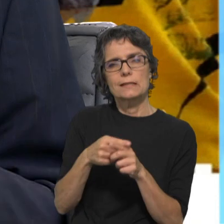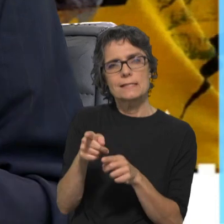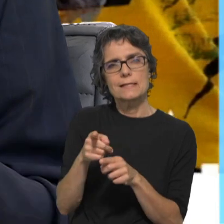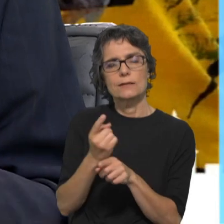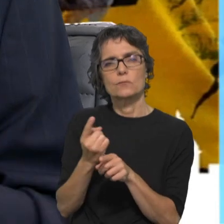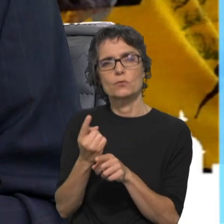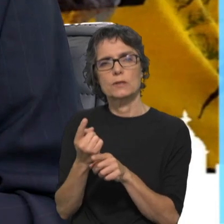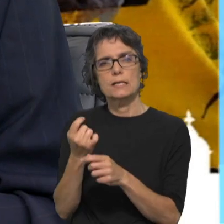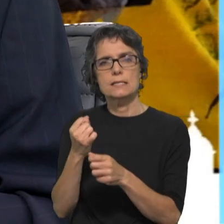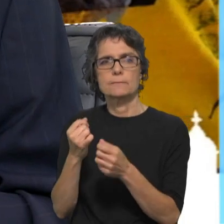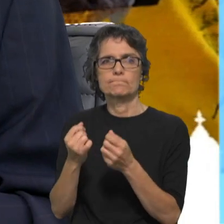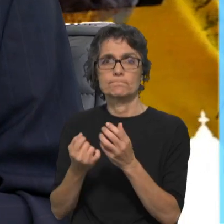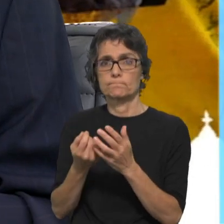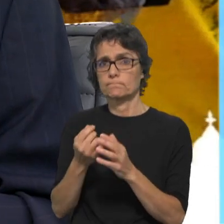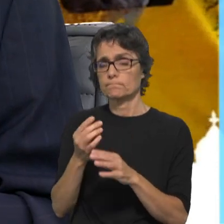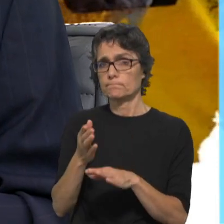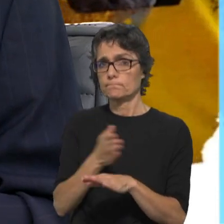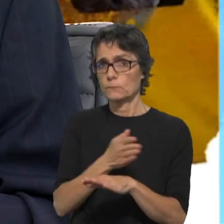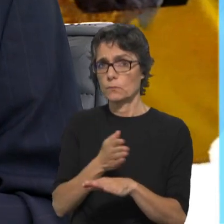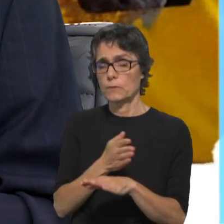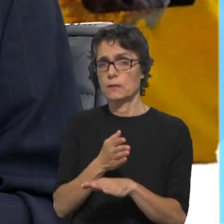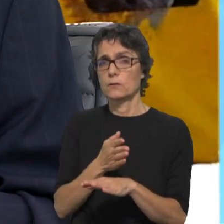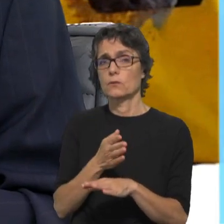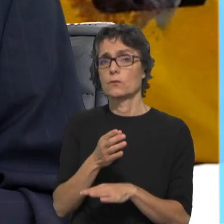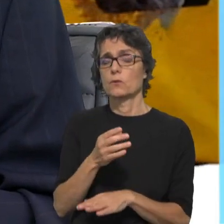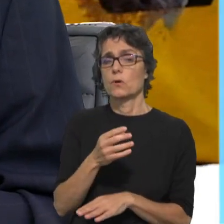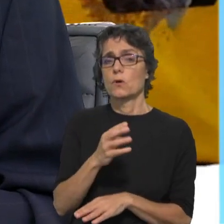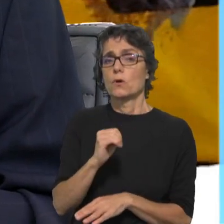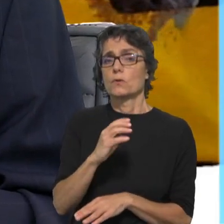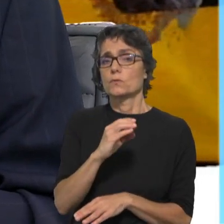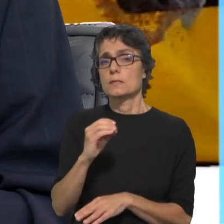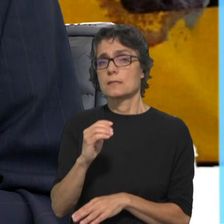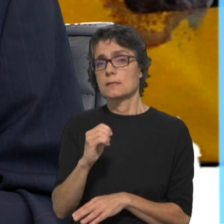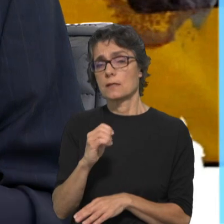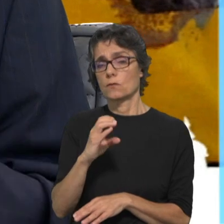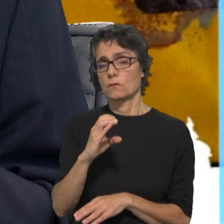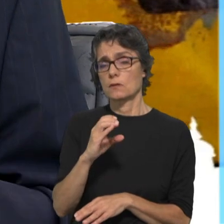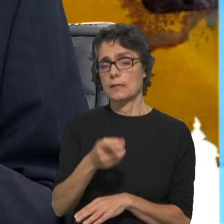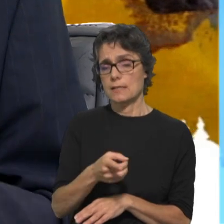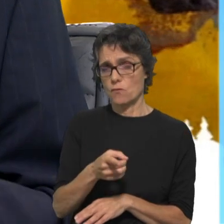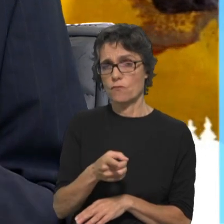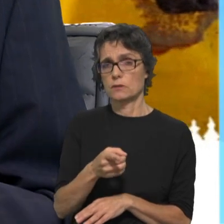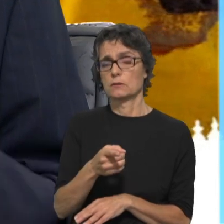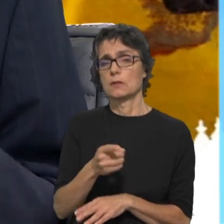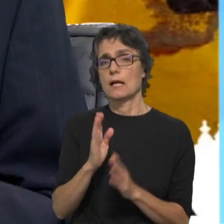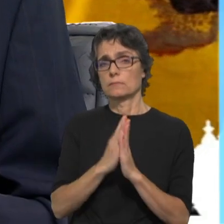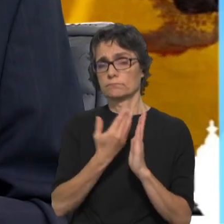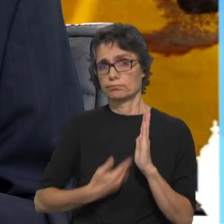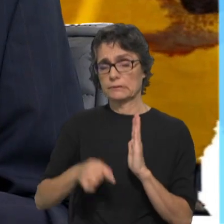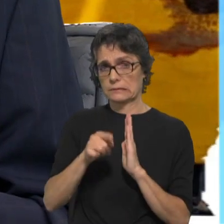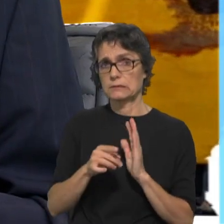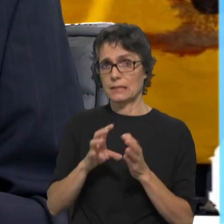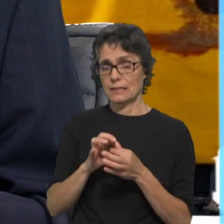embrionária, ainda na primeira metade do século XIX, muito ligado, sim, é verdade, a estrangeiros, e em